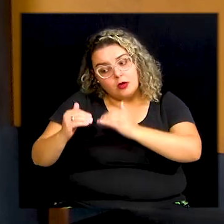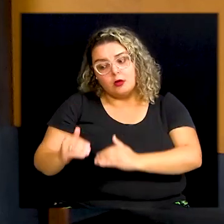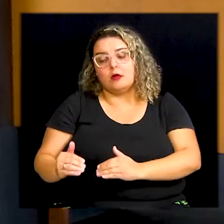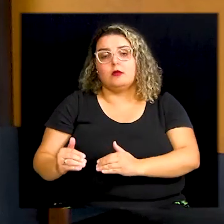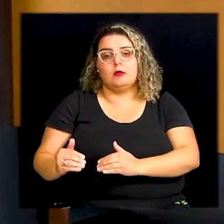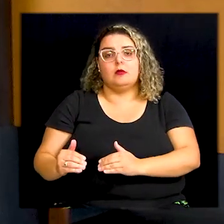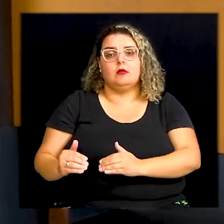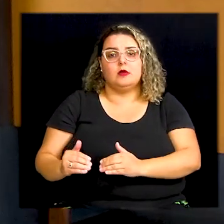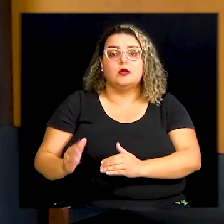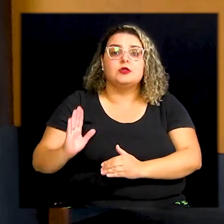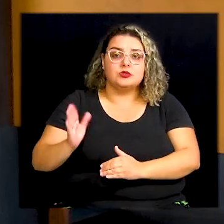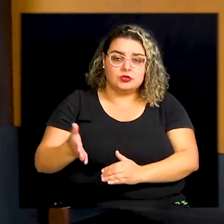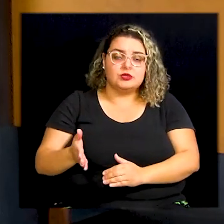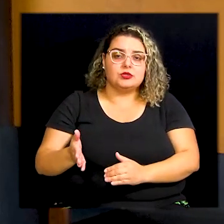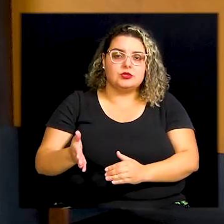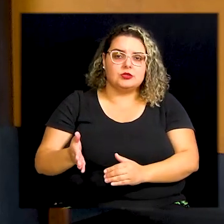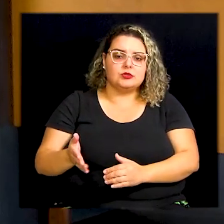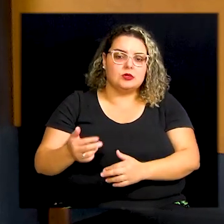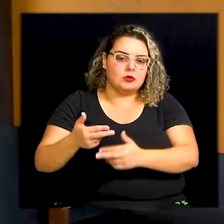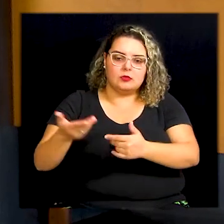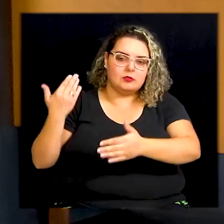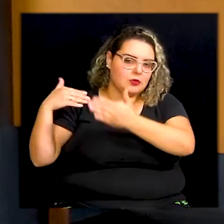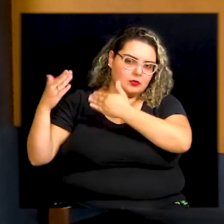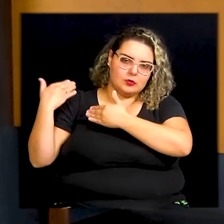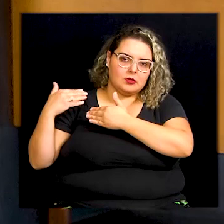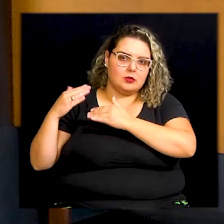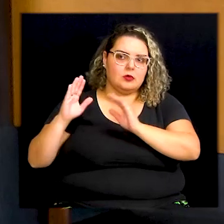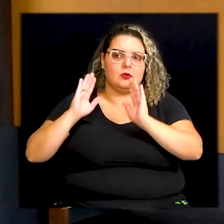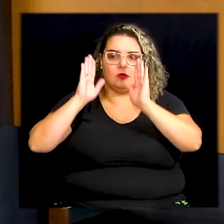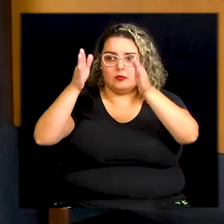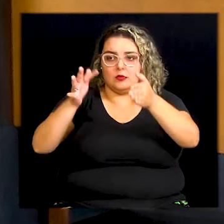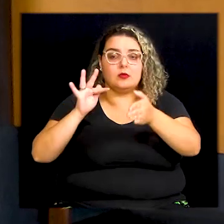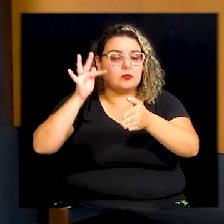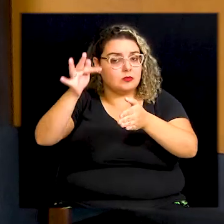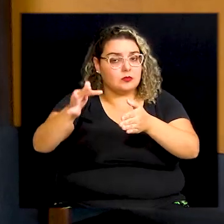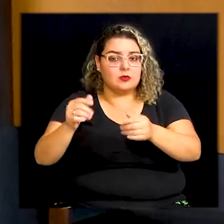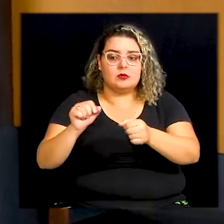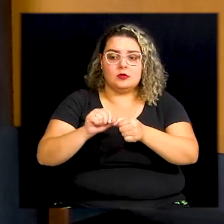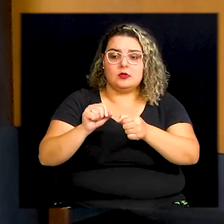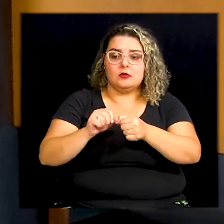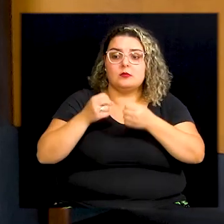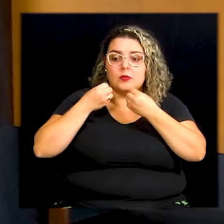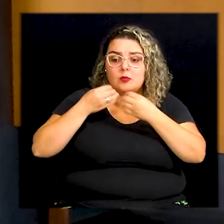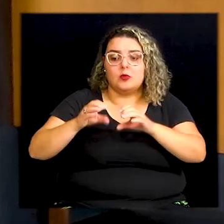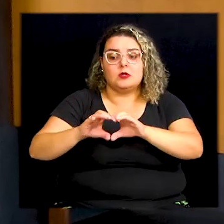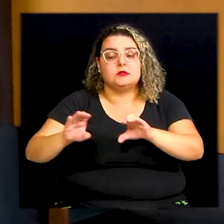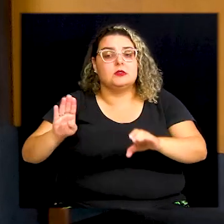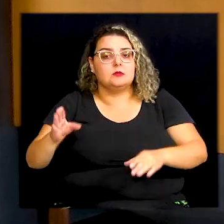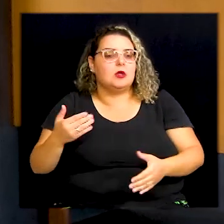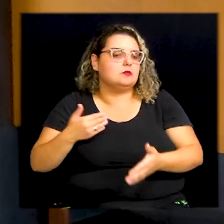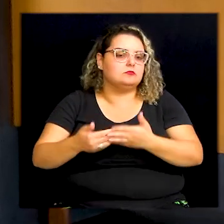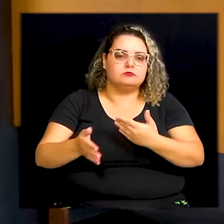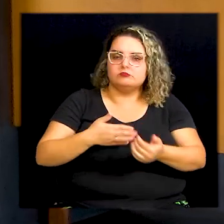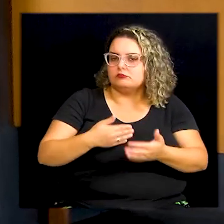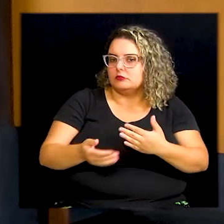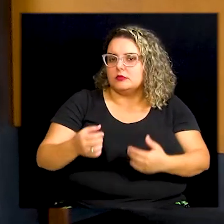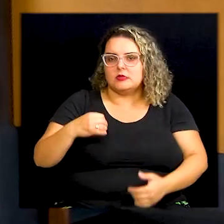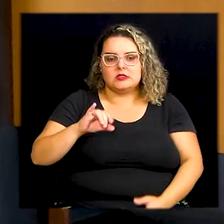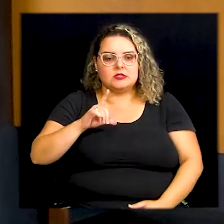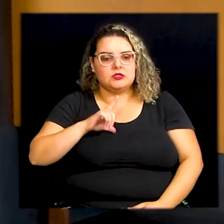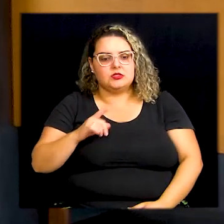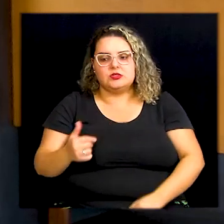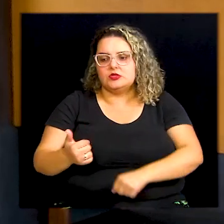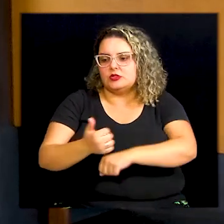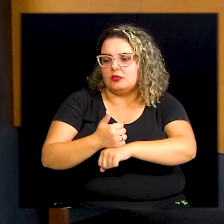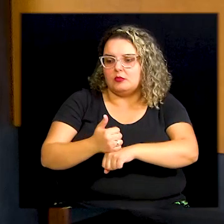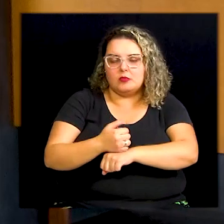rebaixamento já tinha sido coisa do passado, e que a gente tem que focar no futuro, tem que focar em fazer uma boa Série B, independente se tinha jogadores,